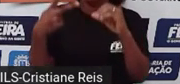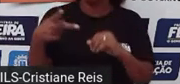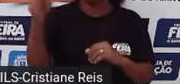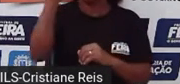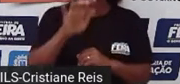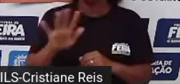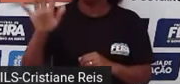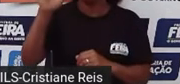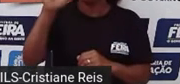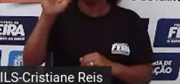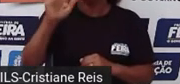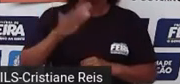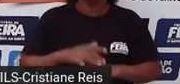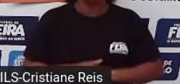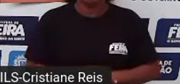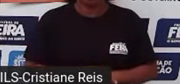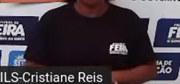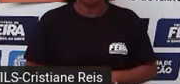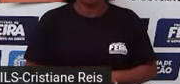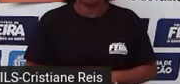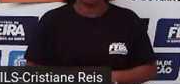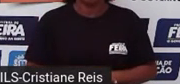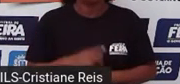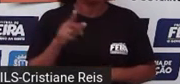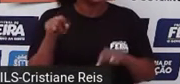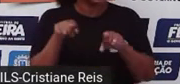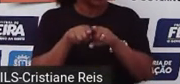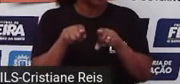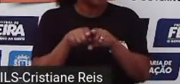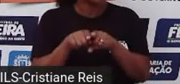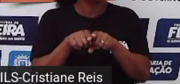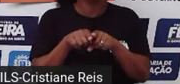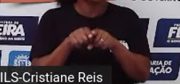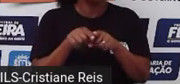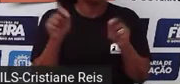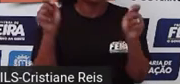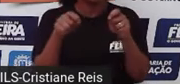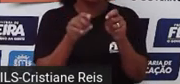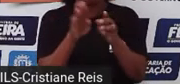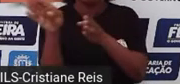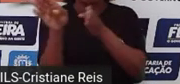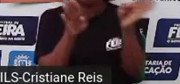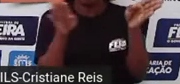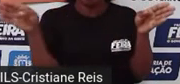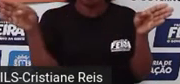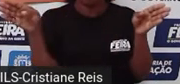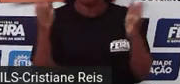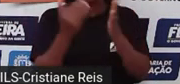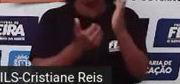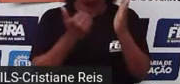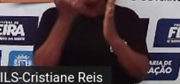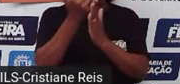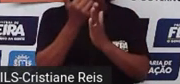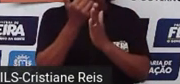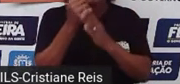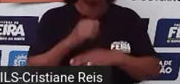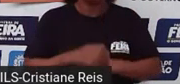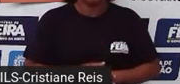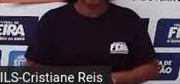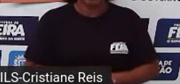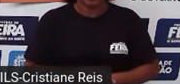nos limites eles também são não é consciência Na quantidade Então vamos lá né a nível do Sal e